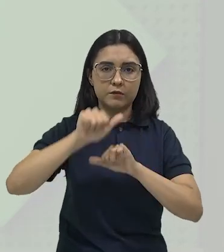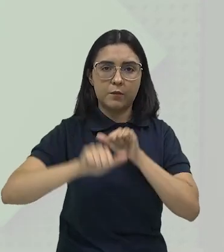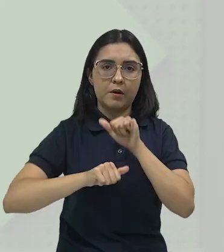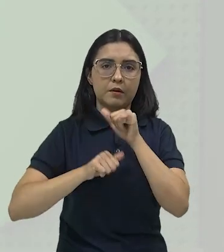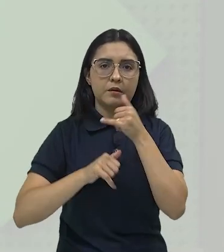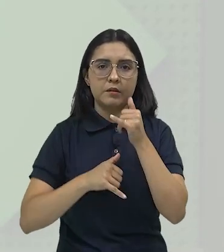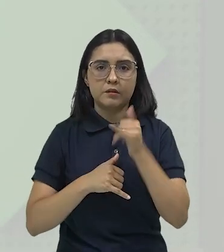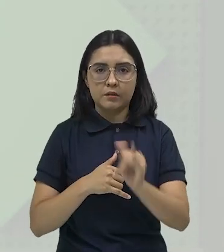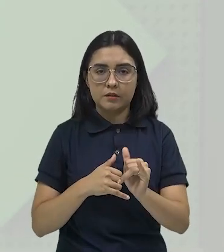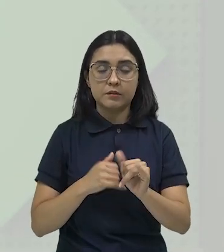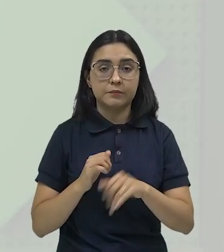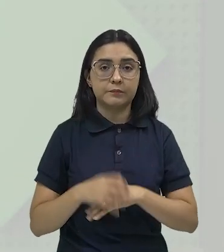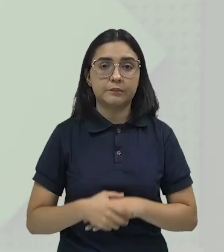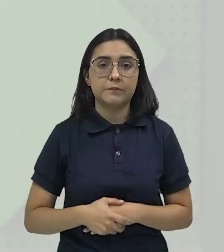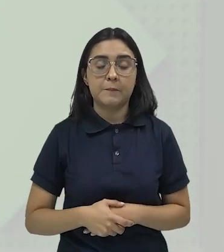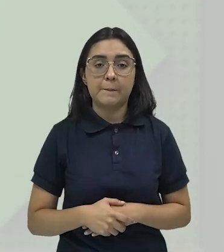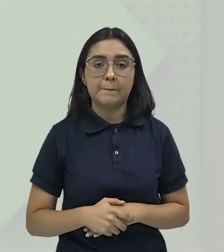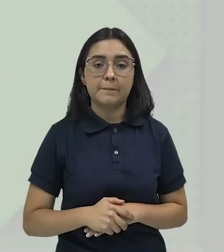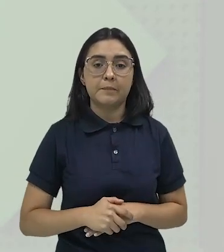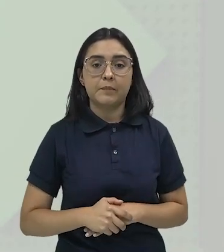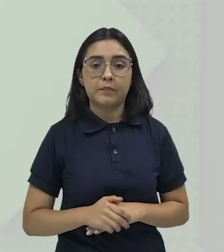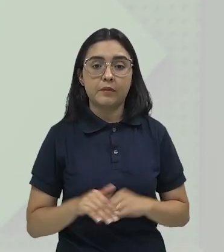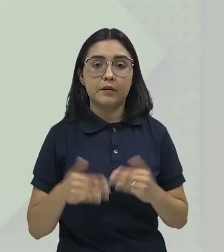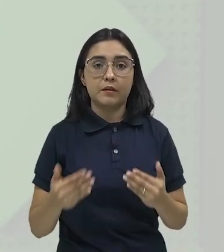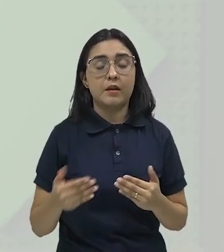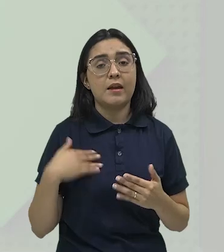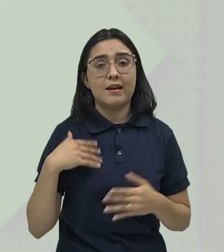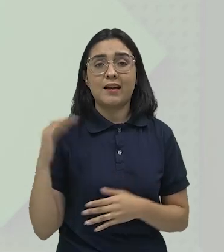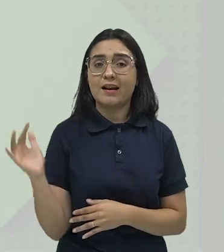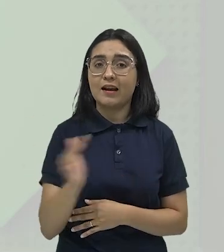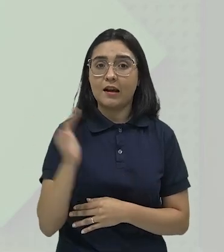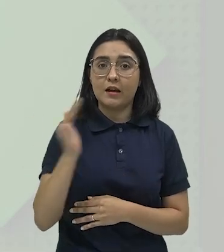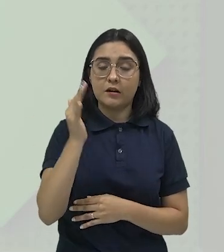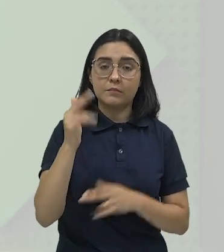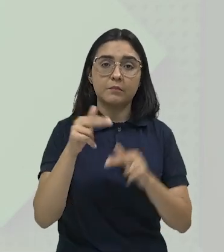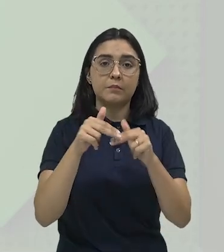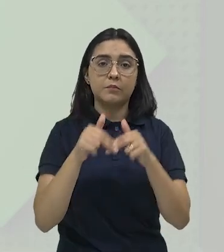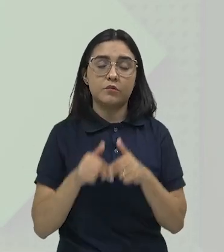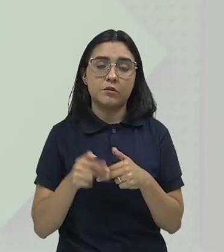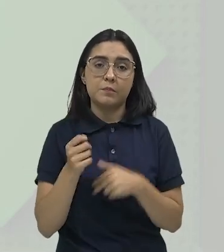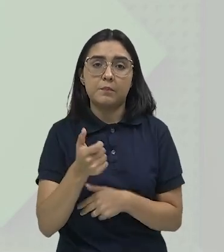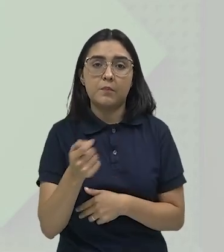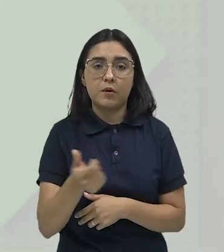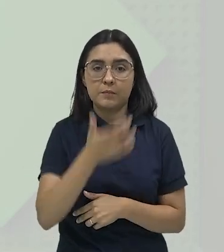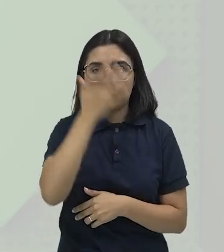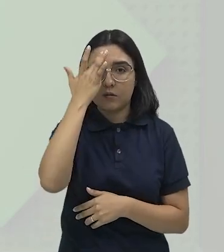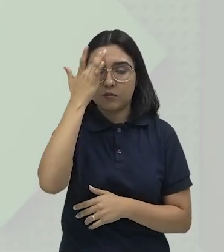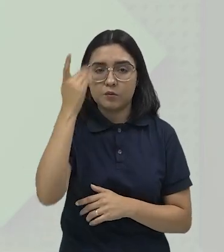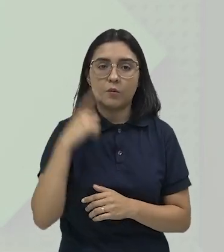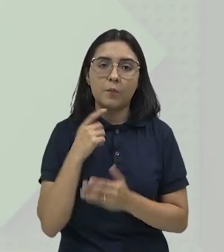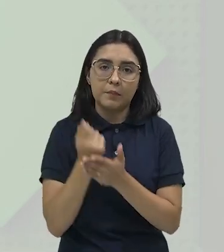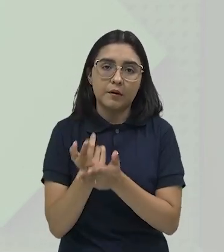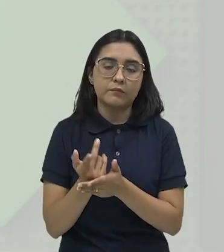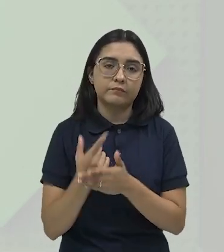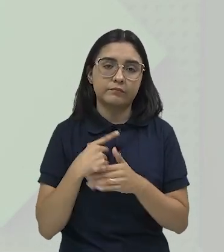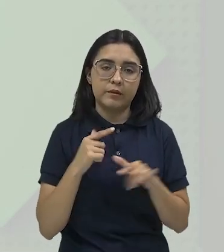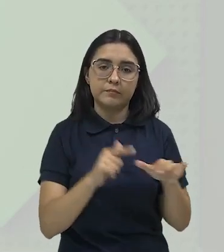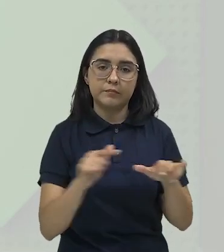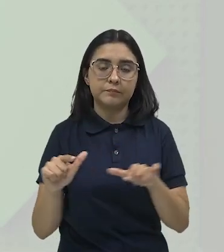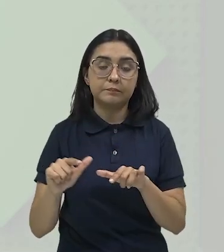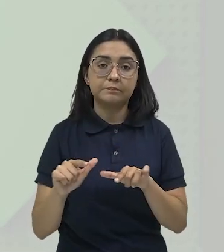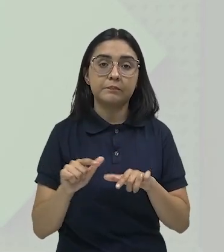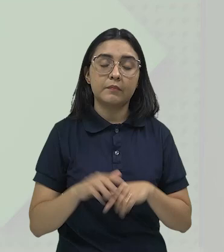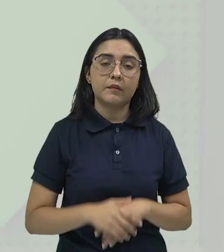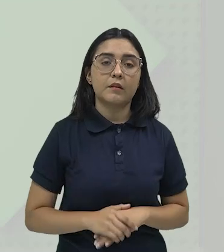transformar em eletricidade. Era algo muito caro e por isso era pouco viável, certo? Sendo que